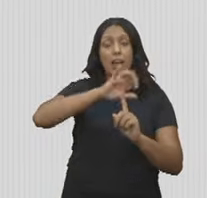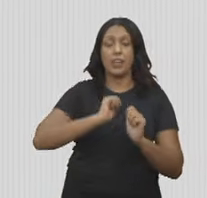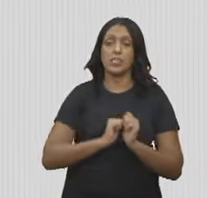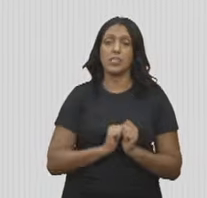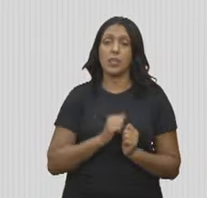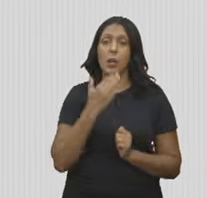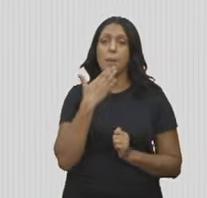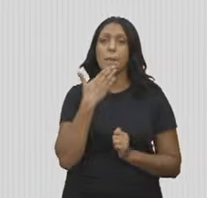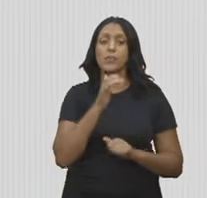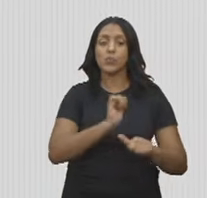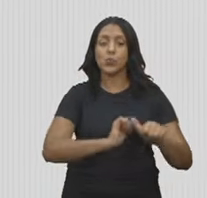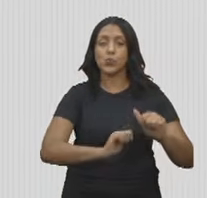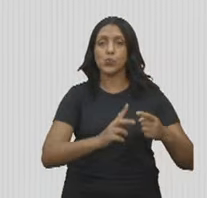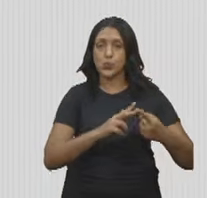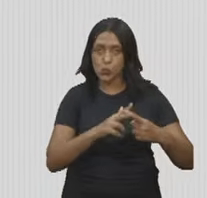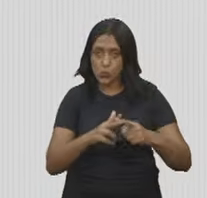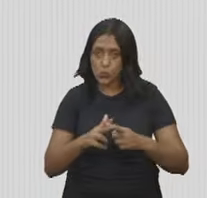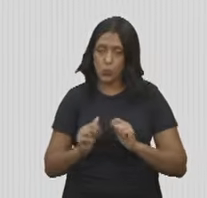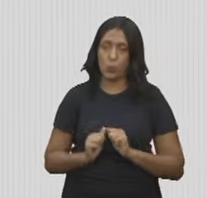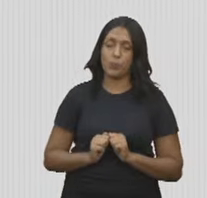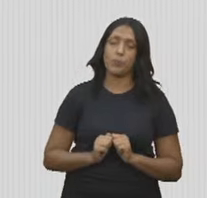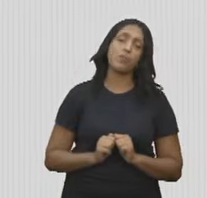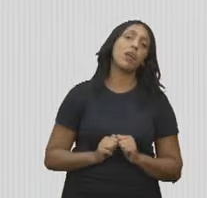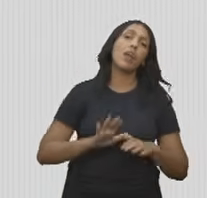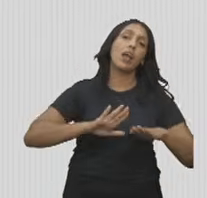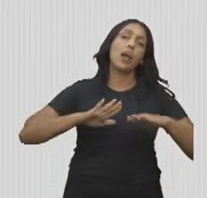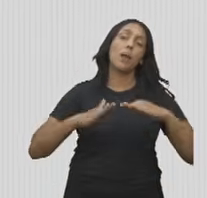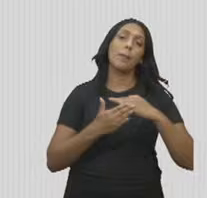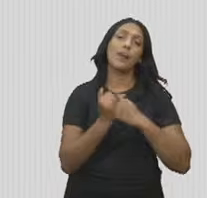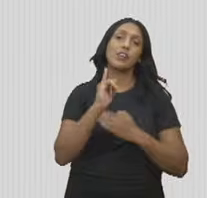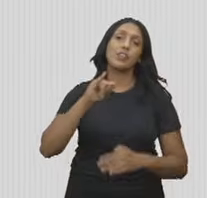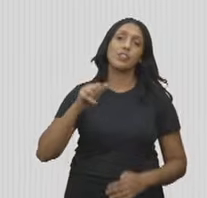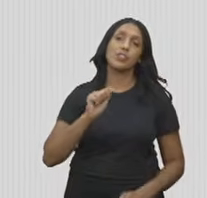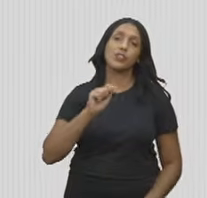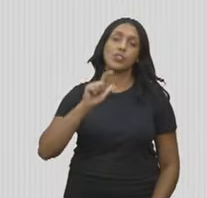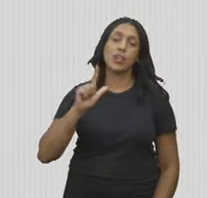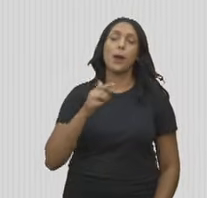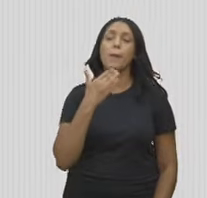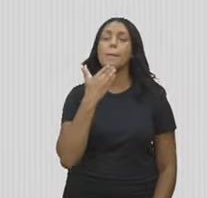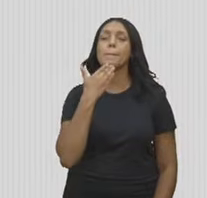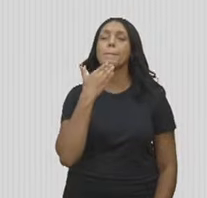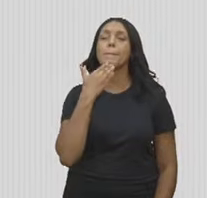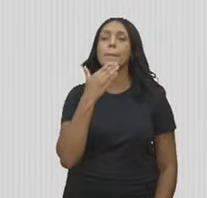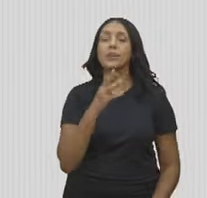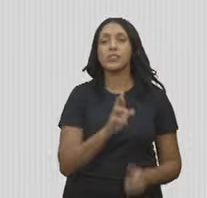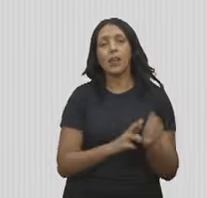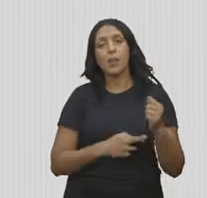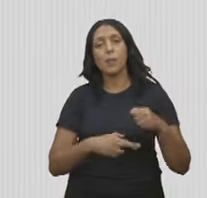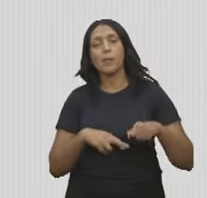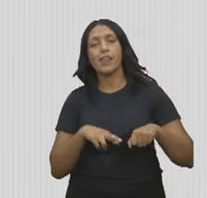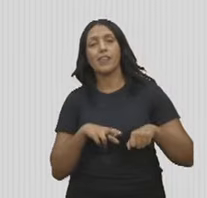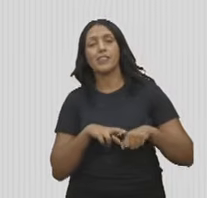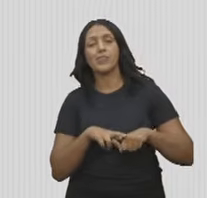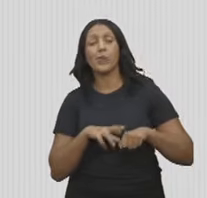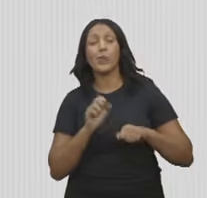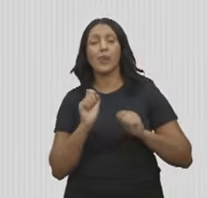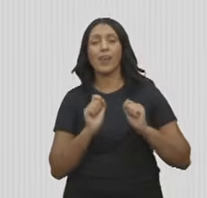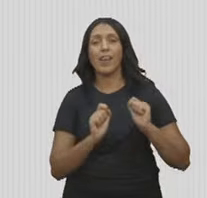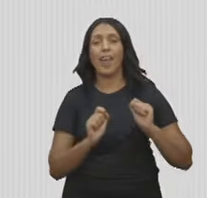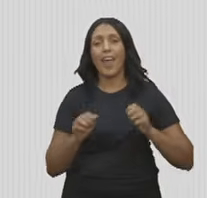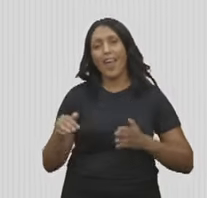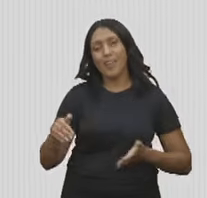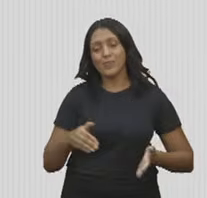Faria. No Veranejal, a gente pediu a manutenção e recuperação das estradas do bairro, depois das fortes chuvas das